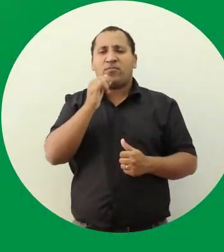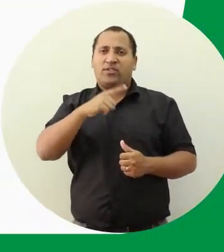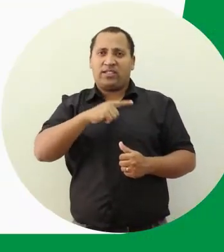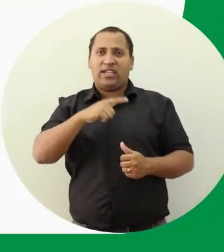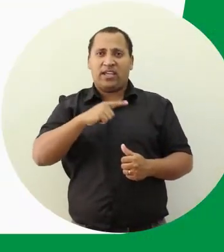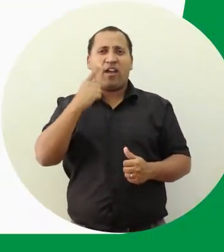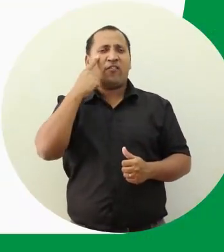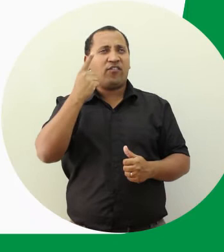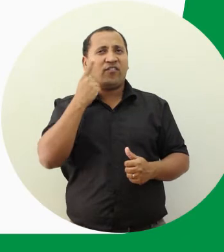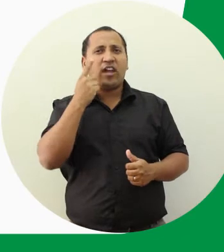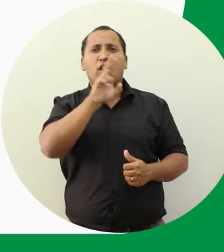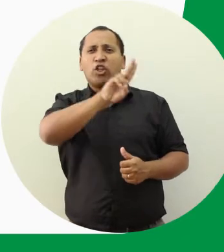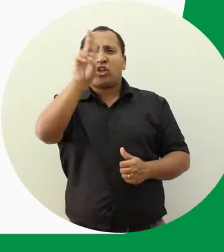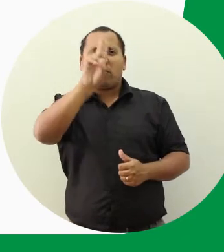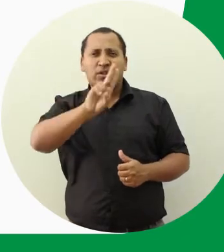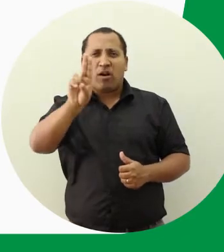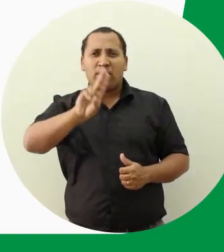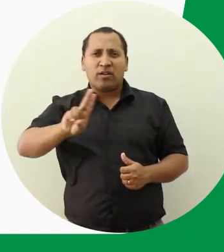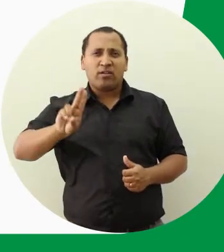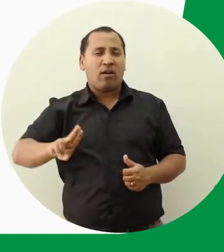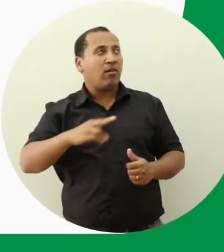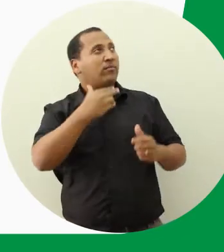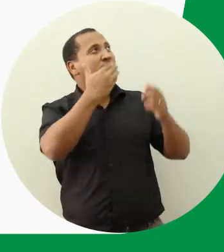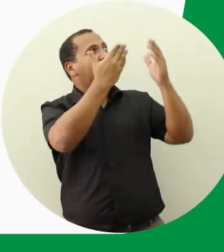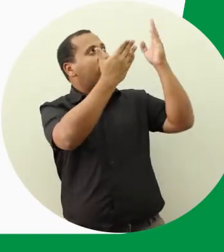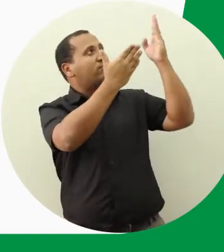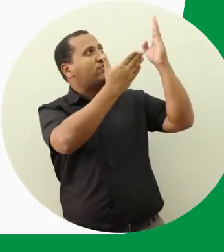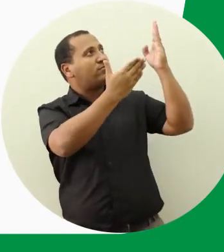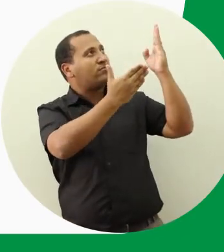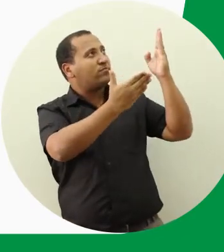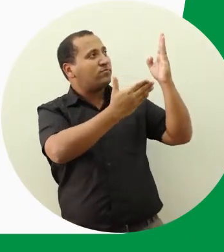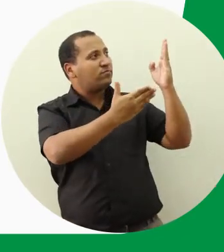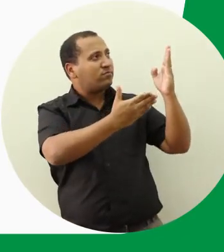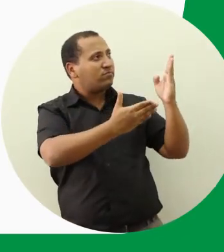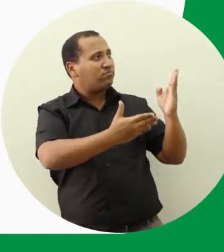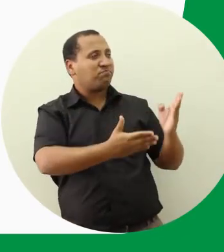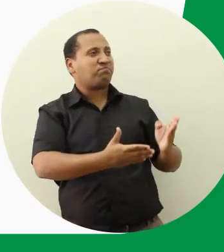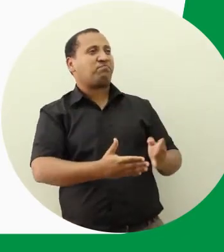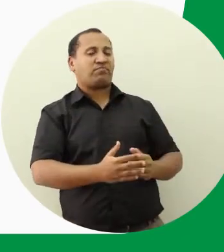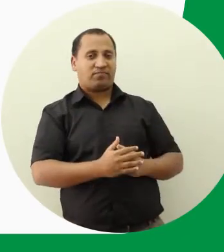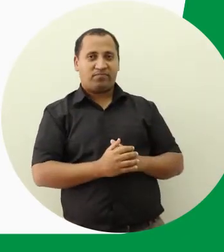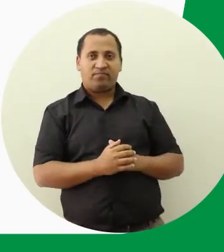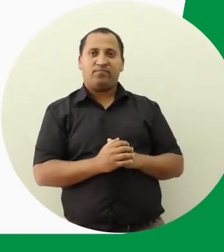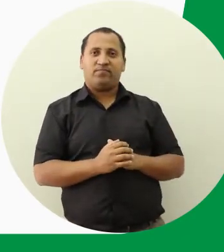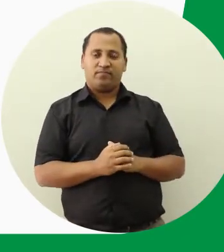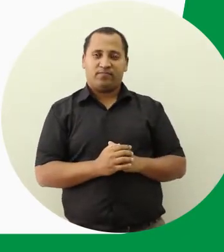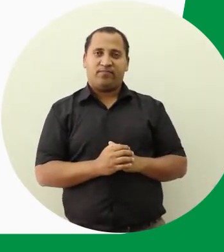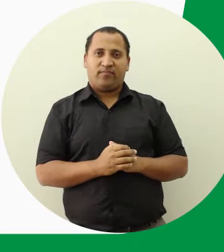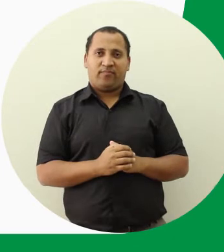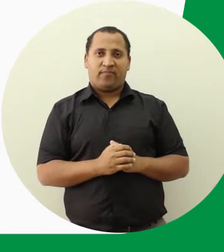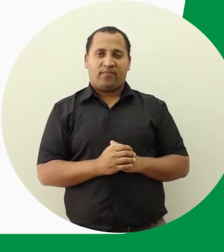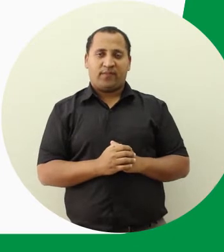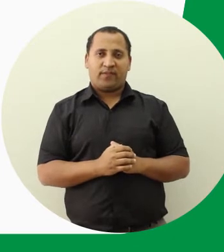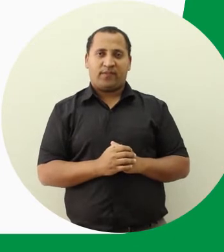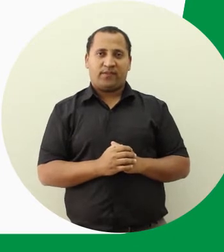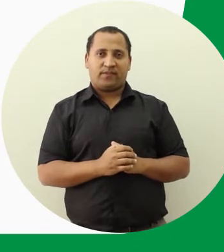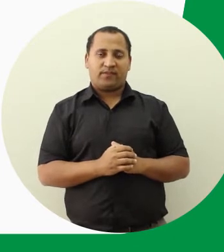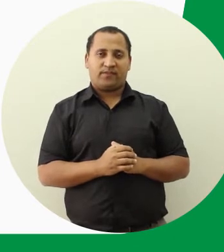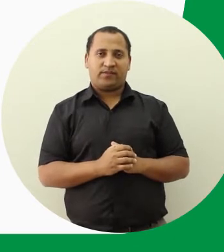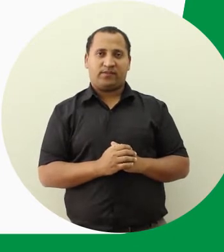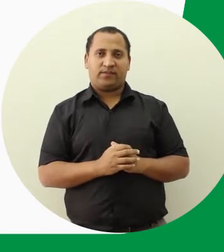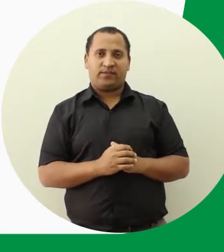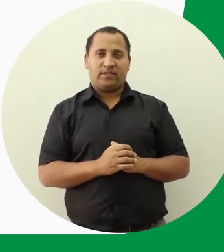associadas a fatores emocionais são a rosácea, a acne, o vitiligo, a psoríase, a dermatite atópica, que é